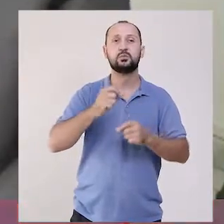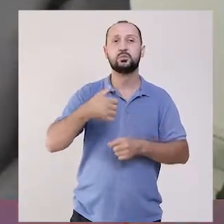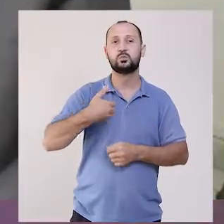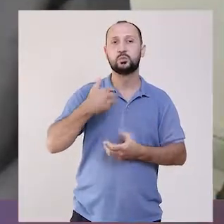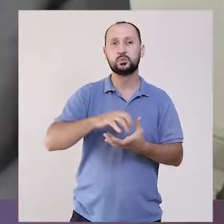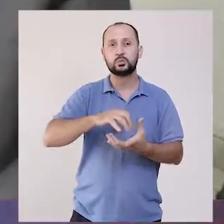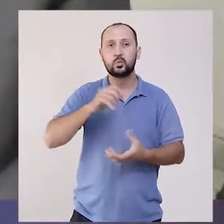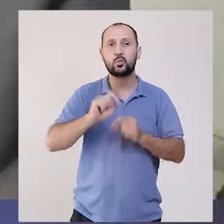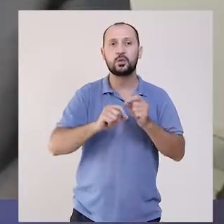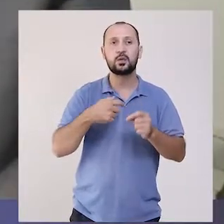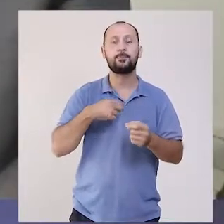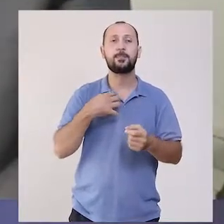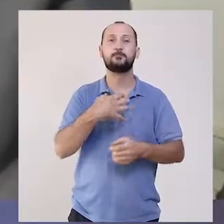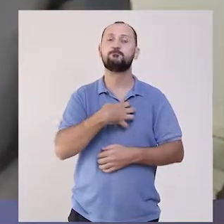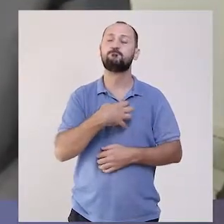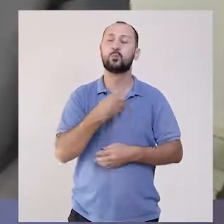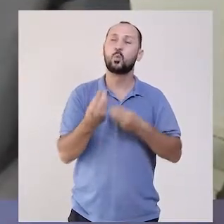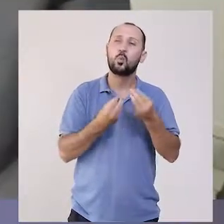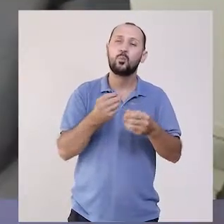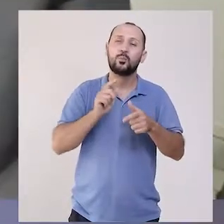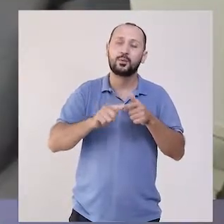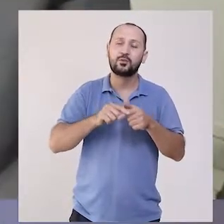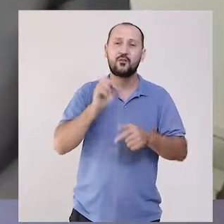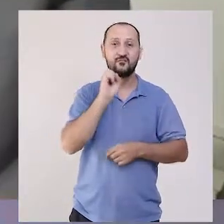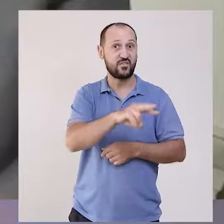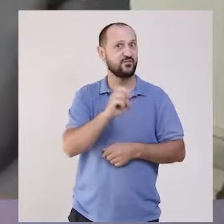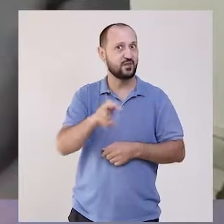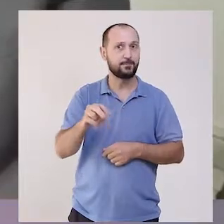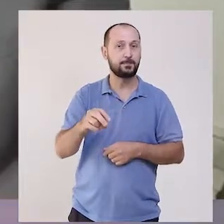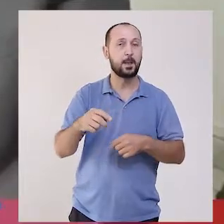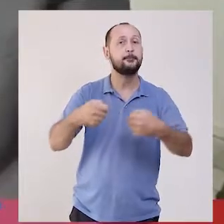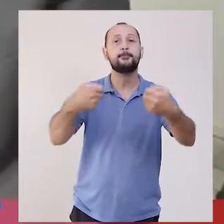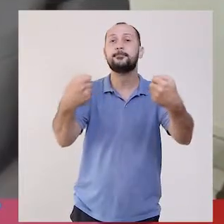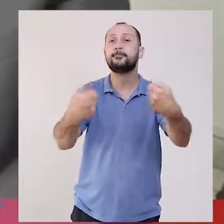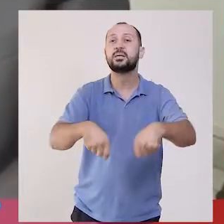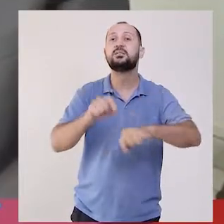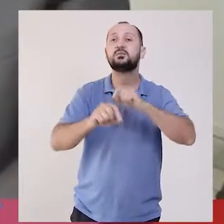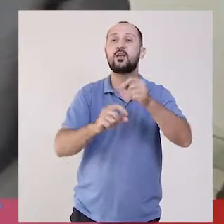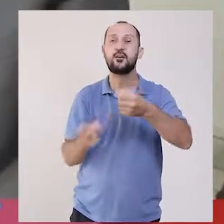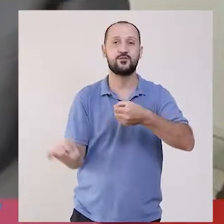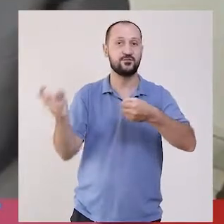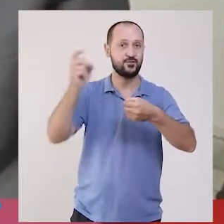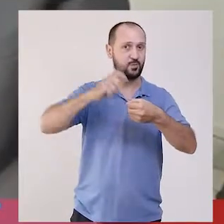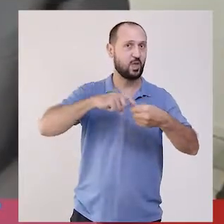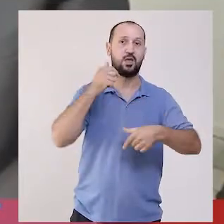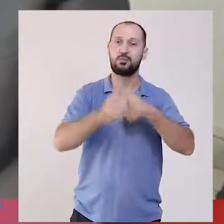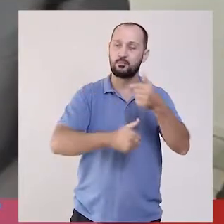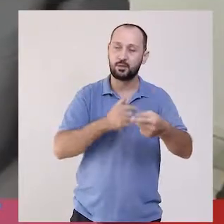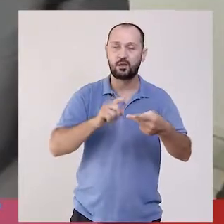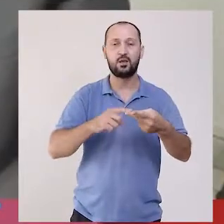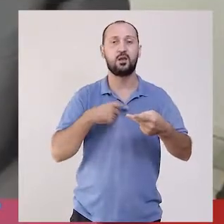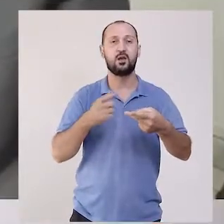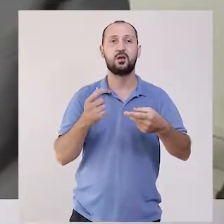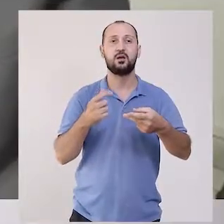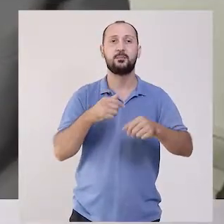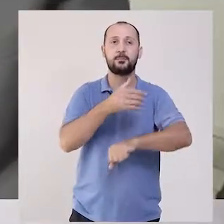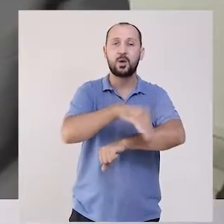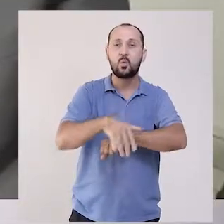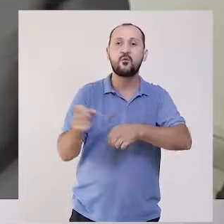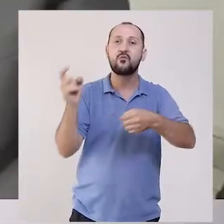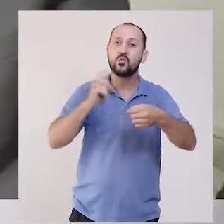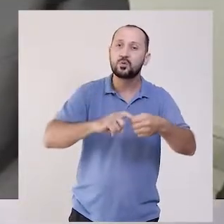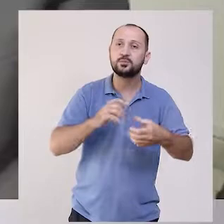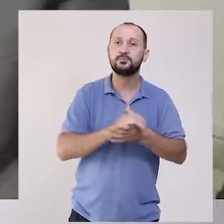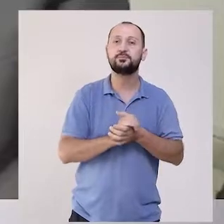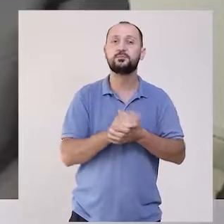que ficaram aí tão vulneráveis em relação ao vírus, também precisam retomar as atividades, voltar para